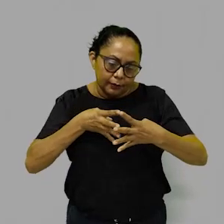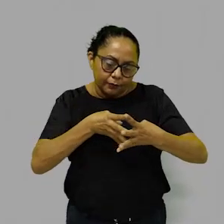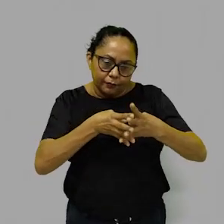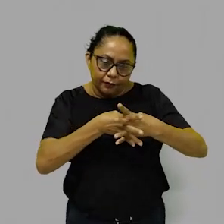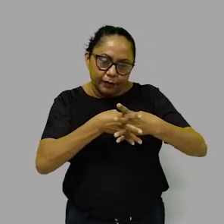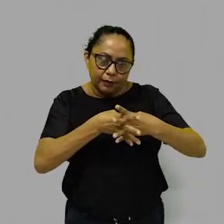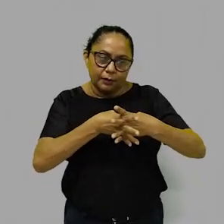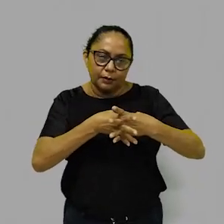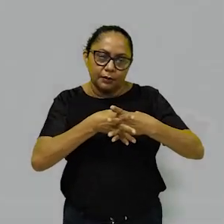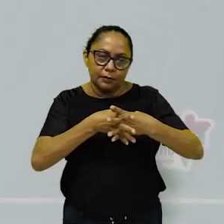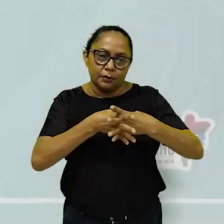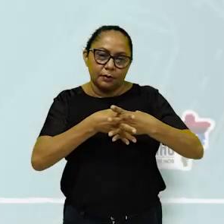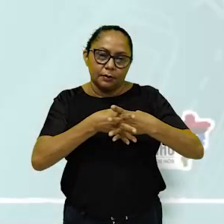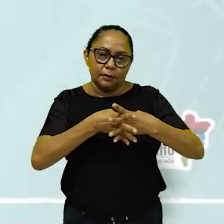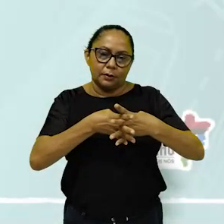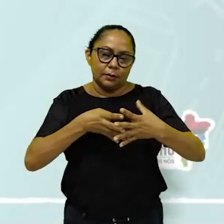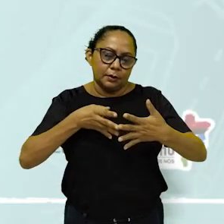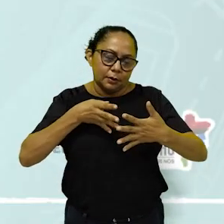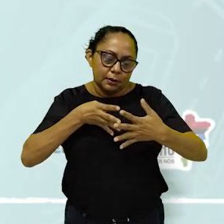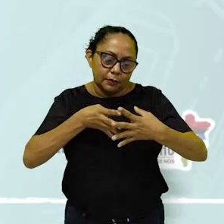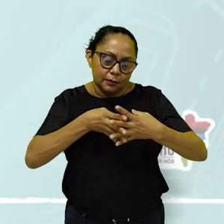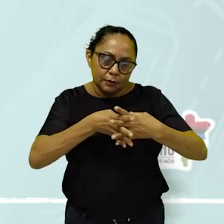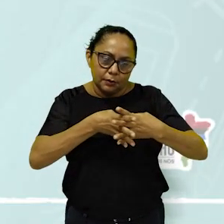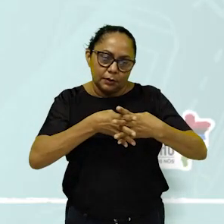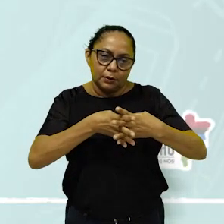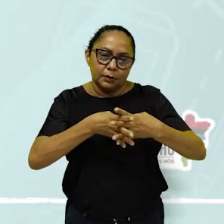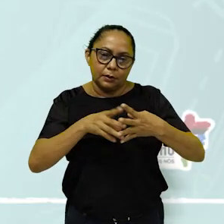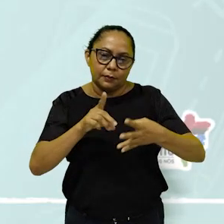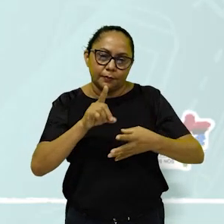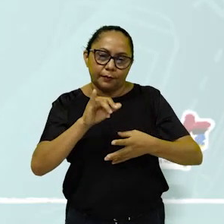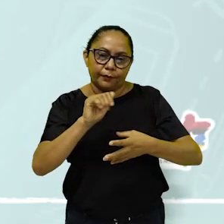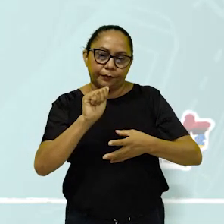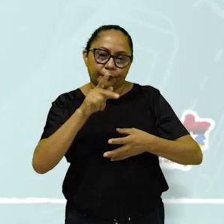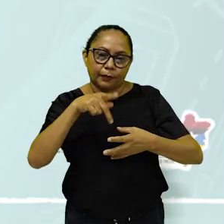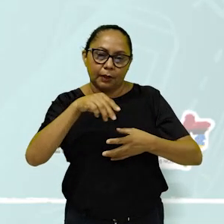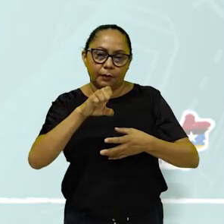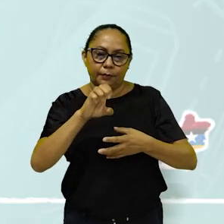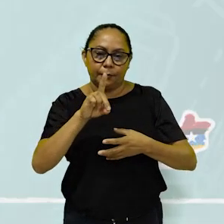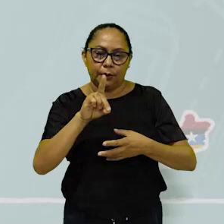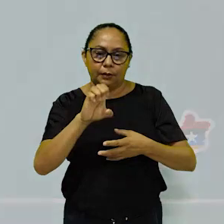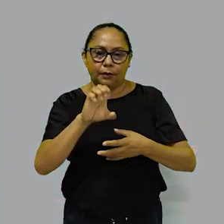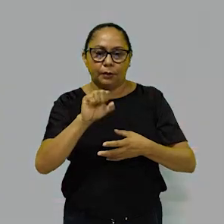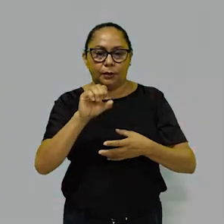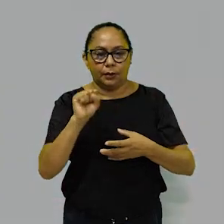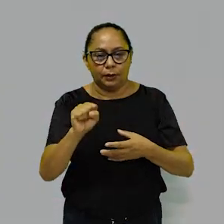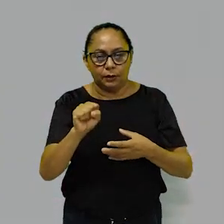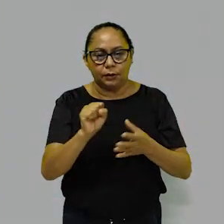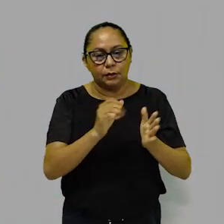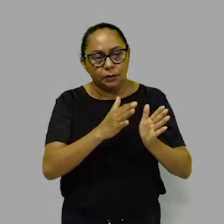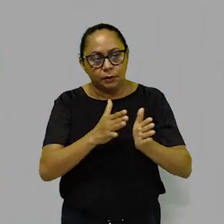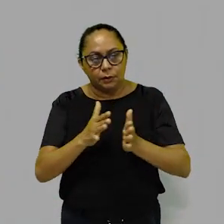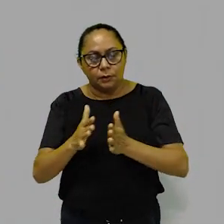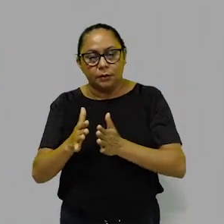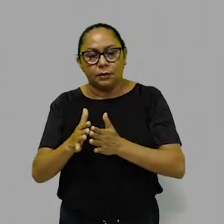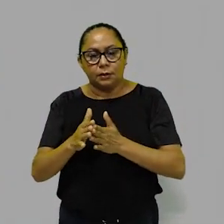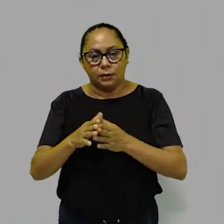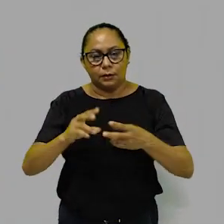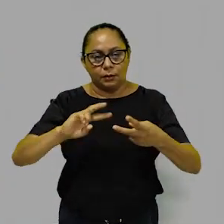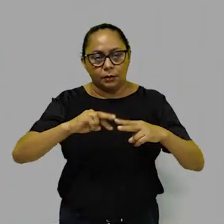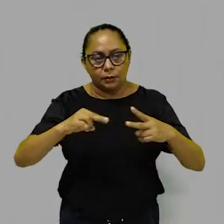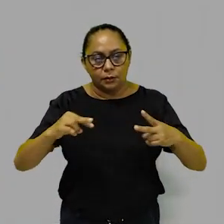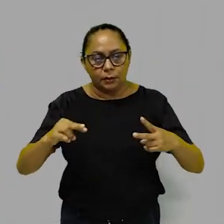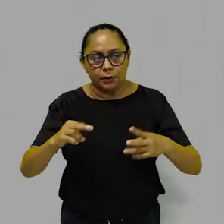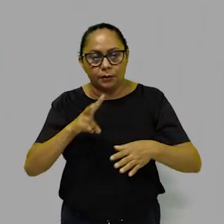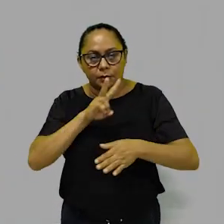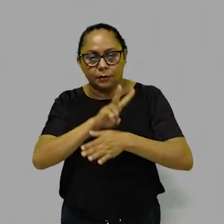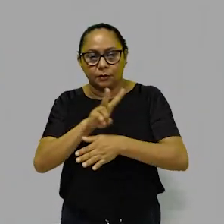tecido, ok? Então, atravessando o vaso sanguíneo, pelo processo de diapedese, células de defesa,